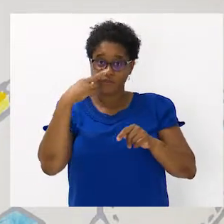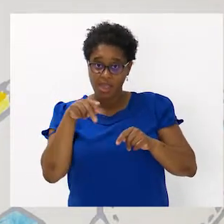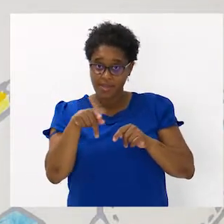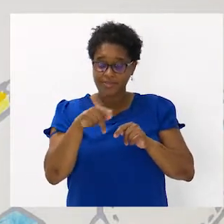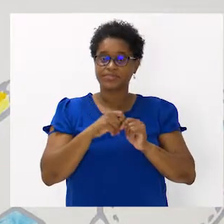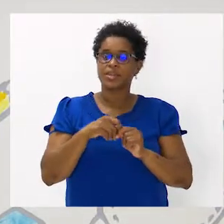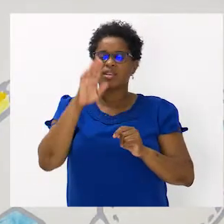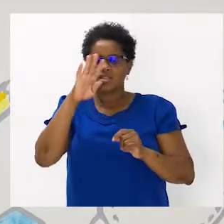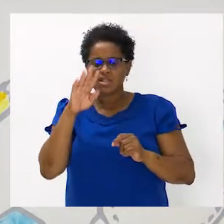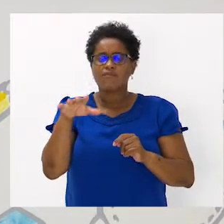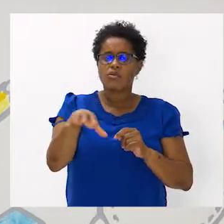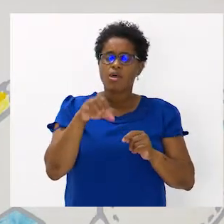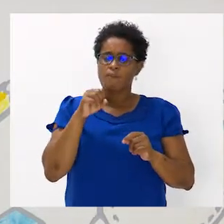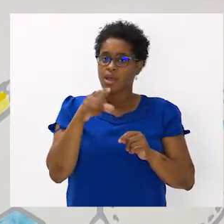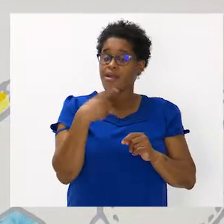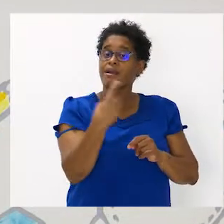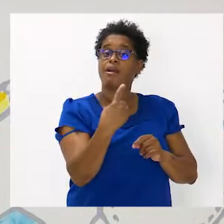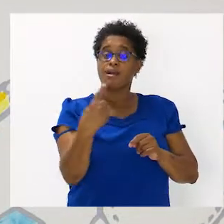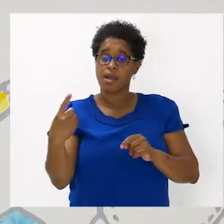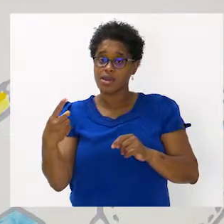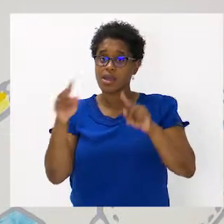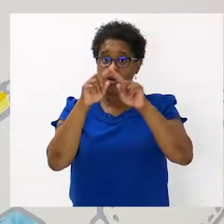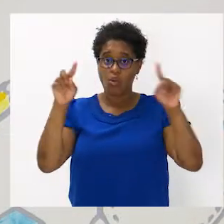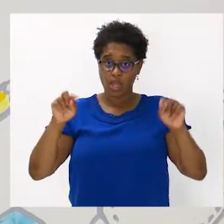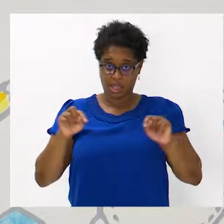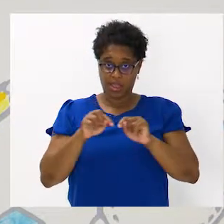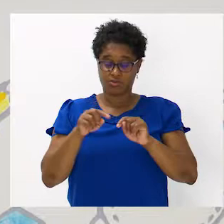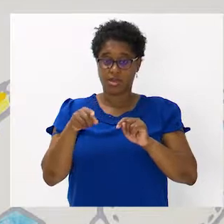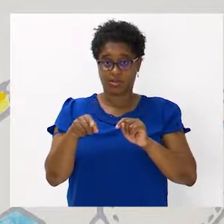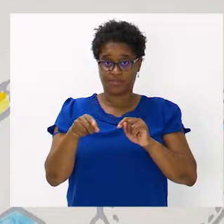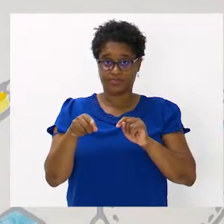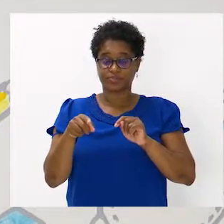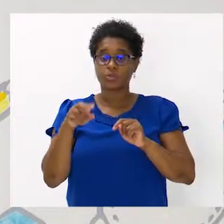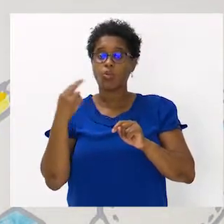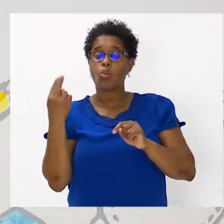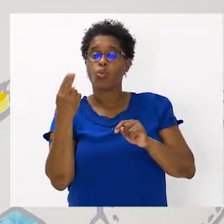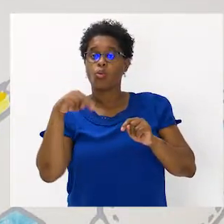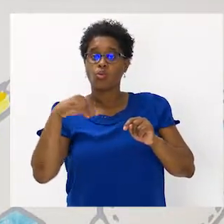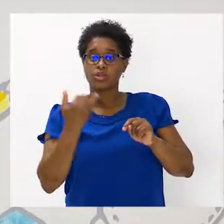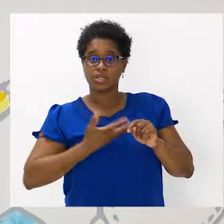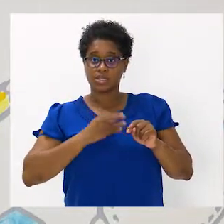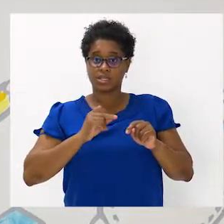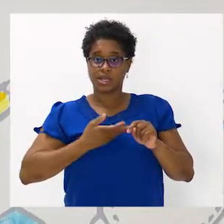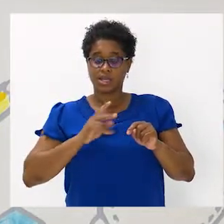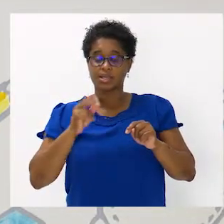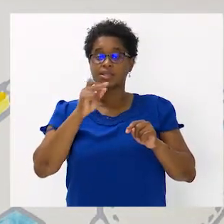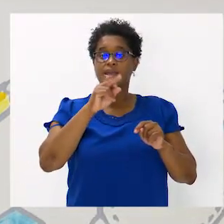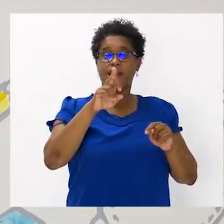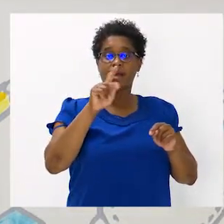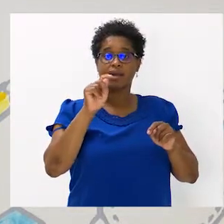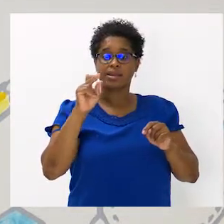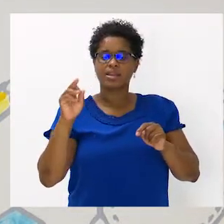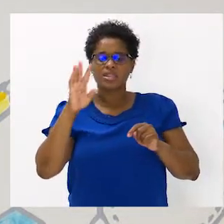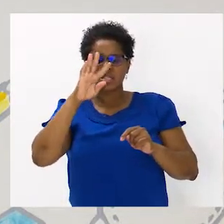se vamos tomar aqui cada quadrado aqui como unidade de área. Vamos